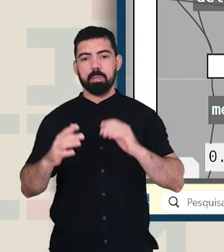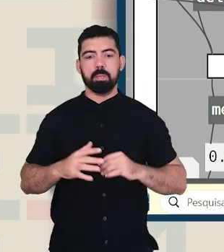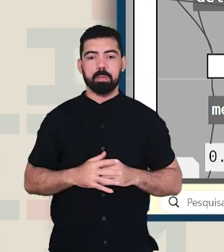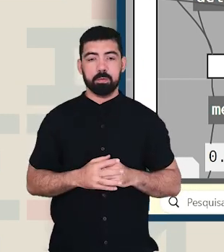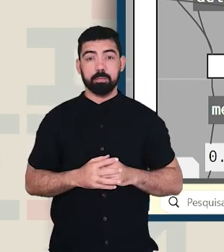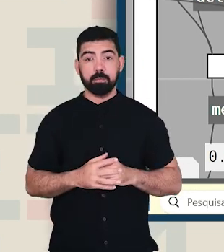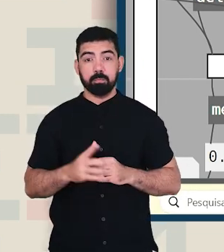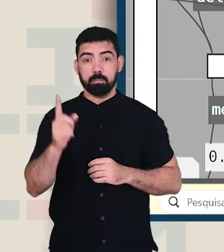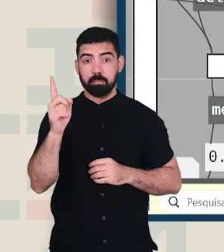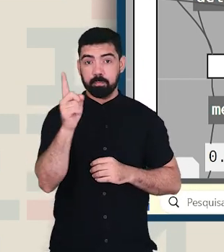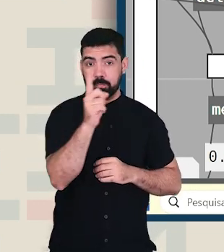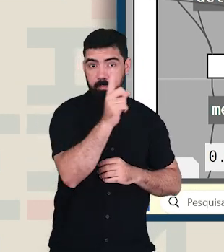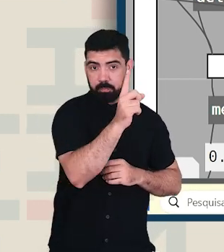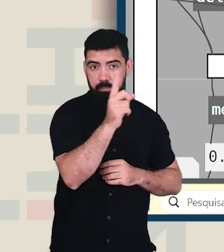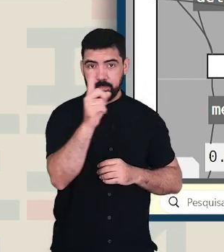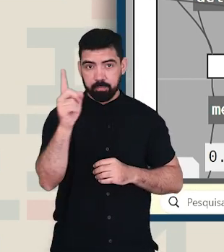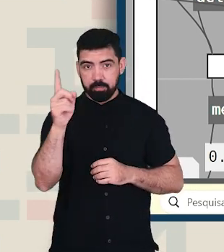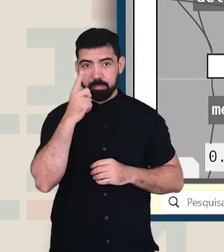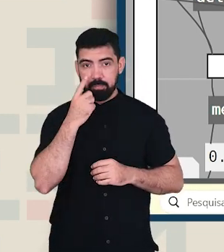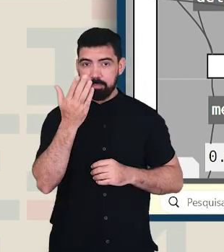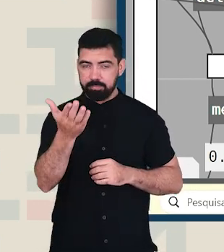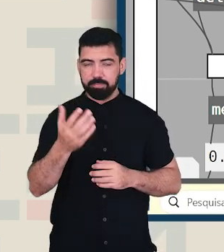Se eu for para esse lado,